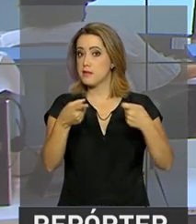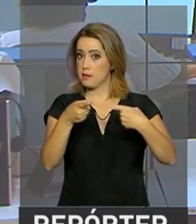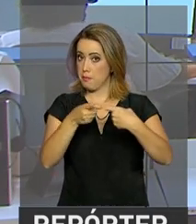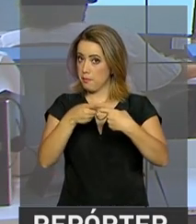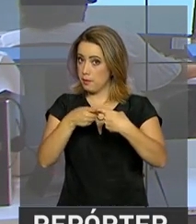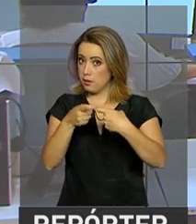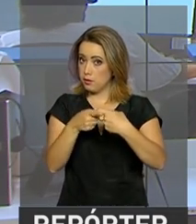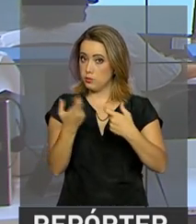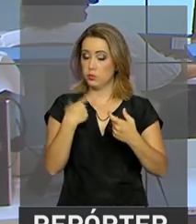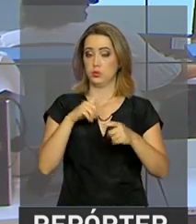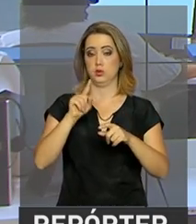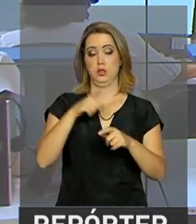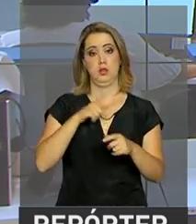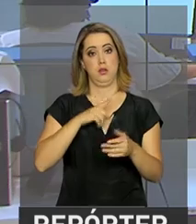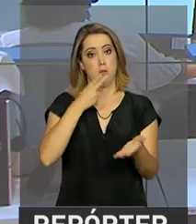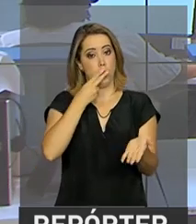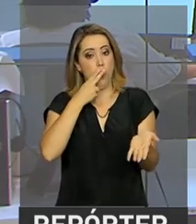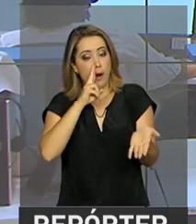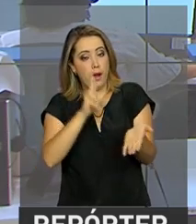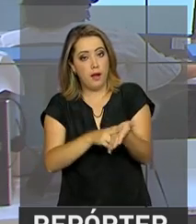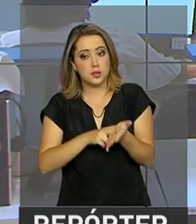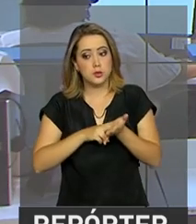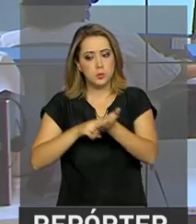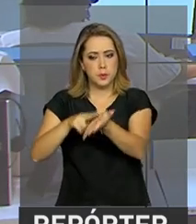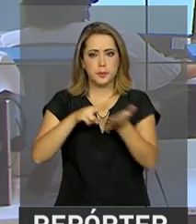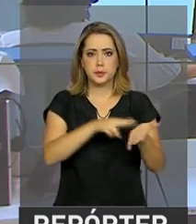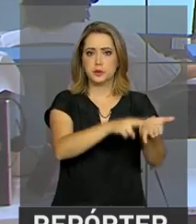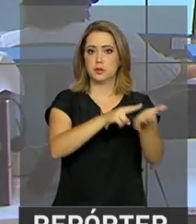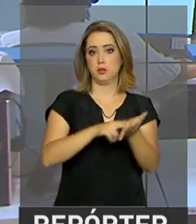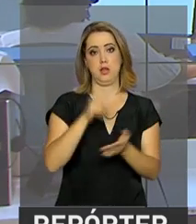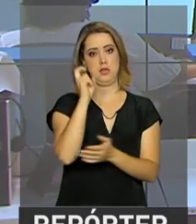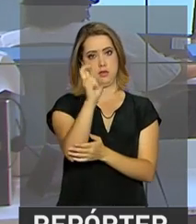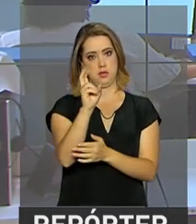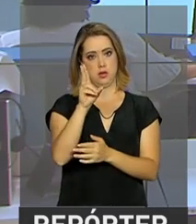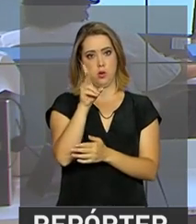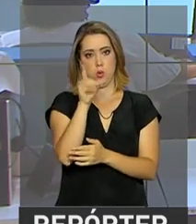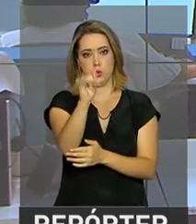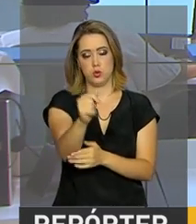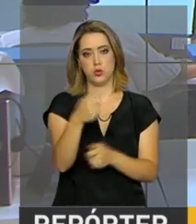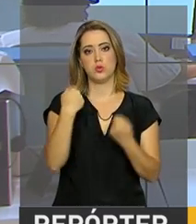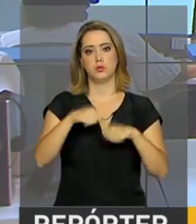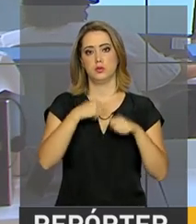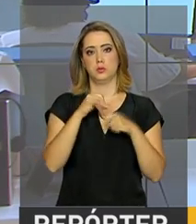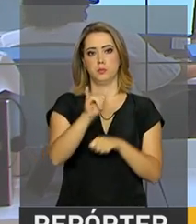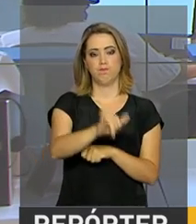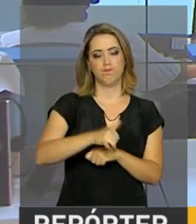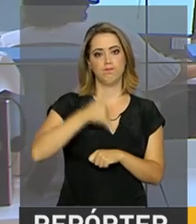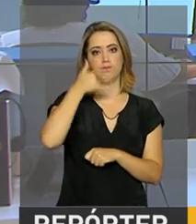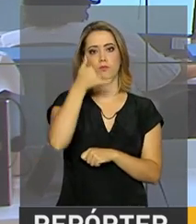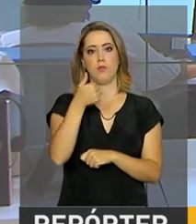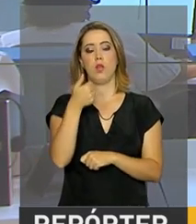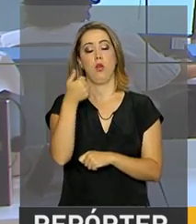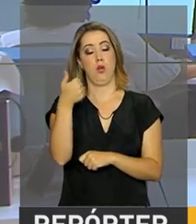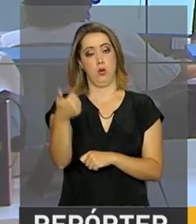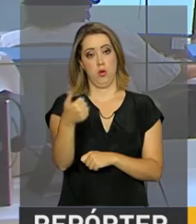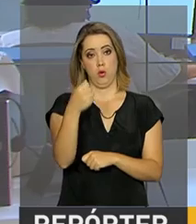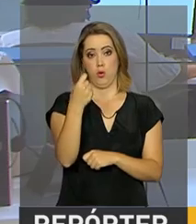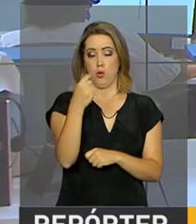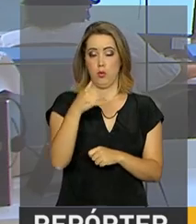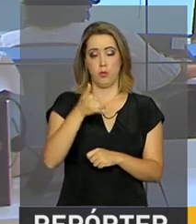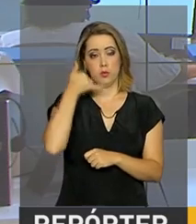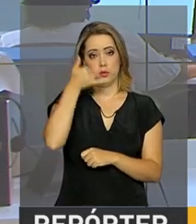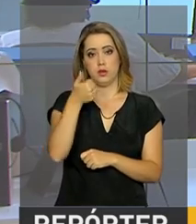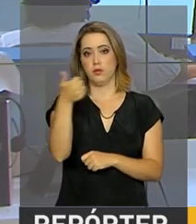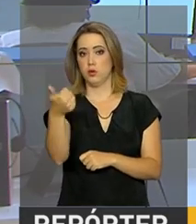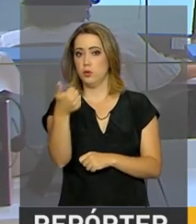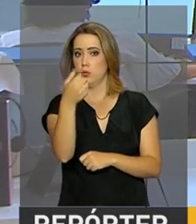carta depois de receber o comunicado o segurado tem cinco dias úteis para agendar a perícia pelo número